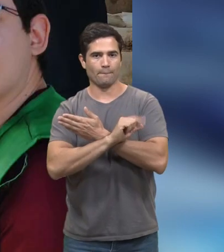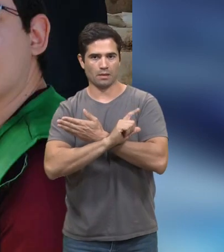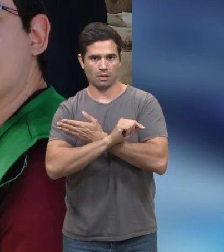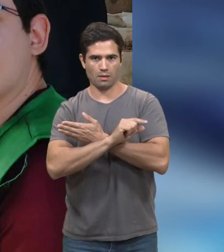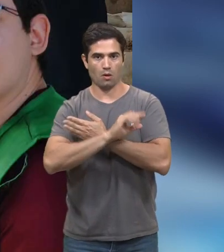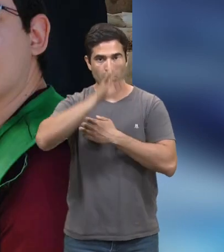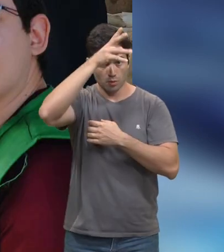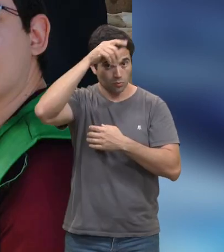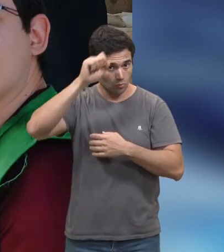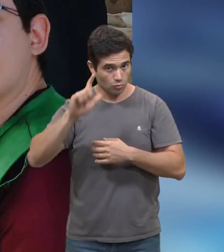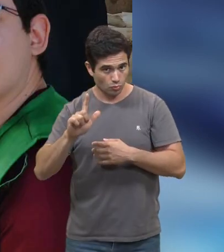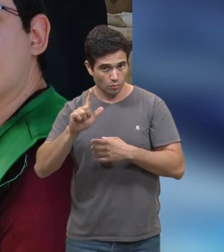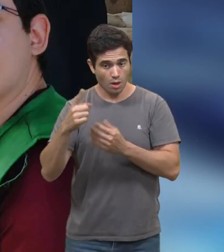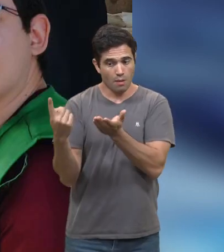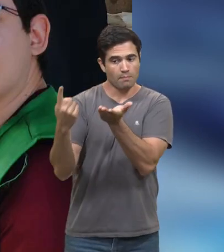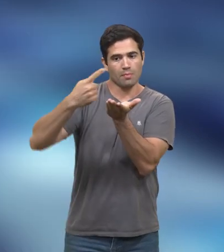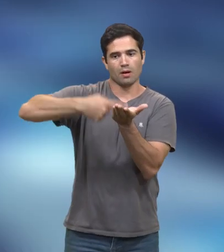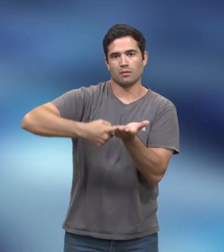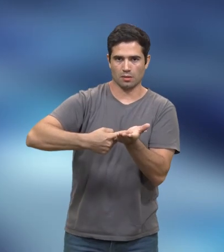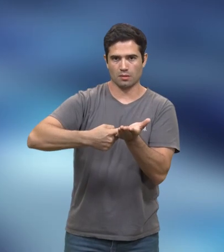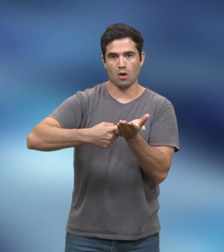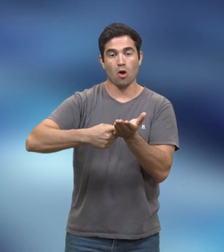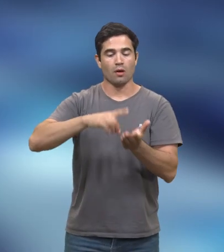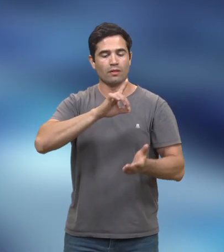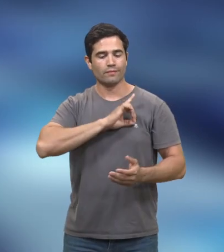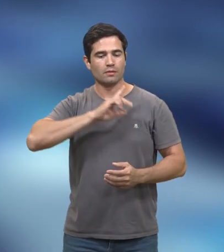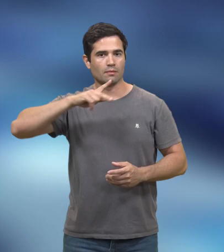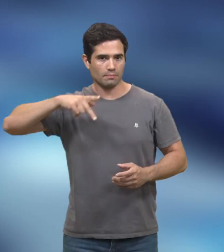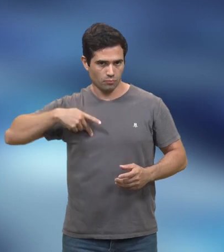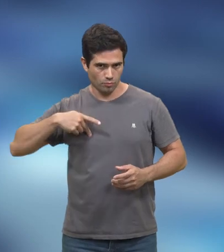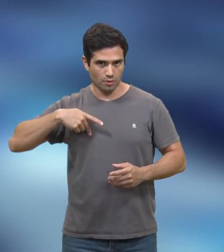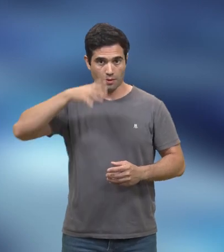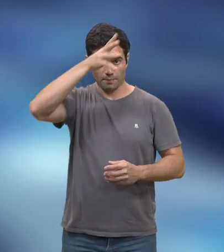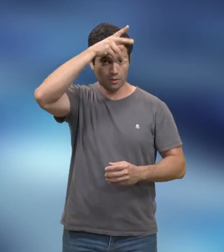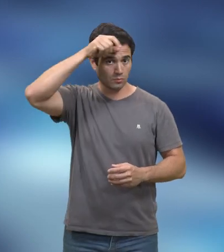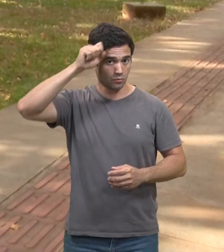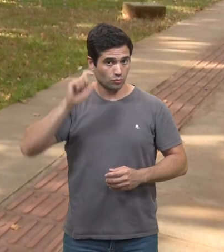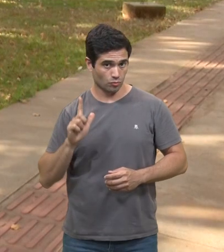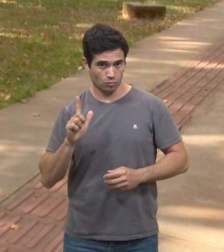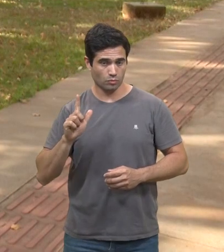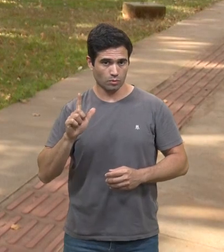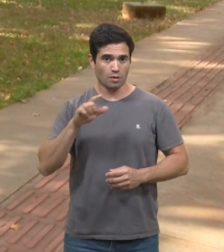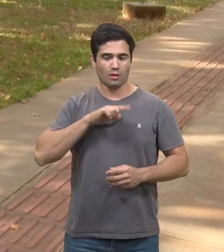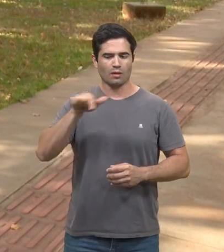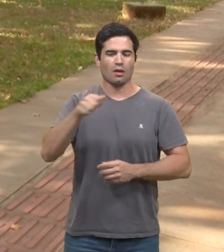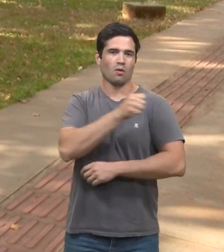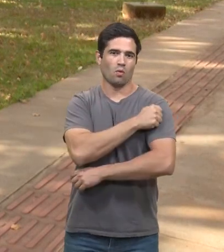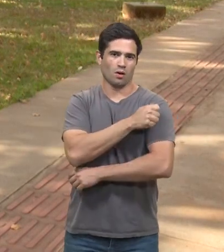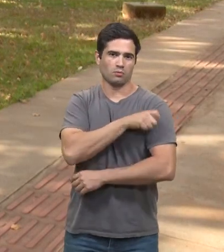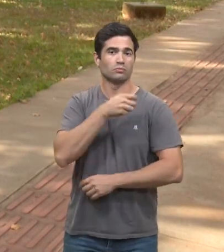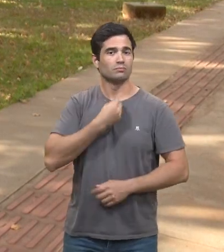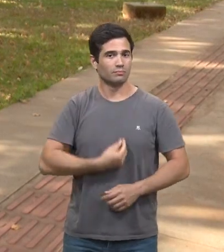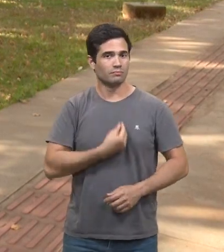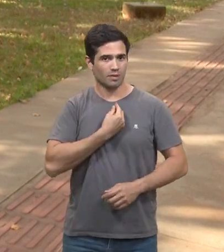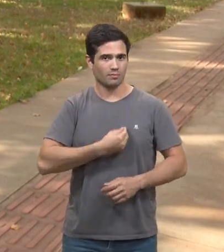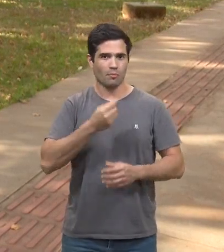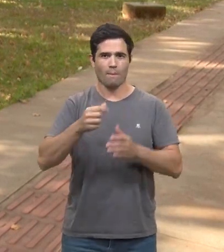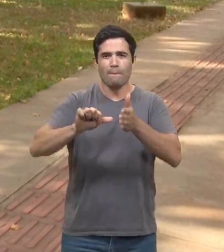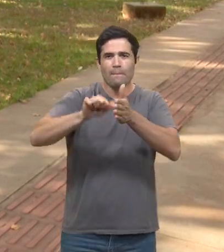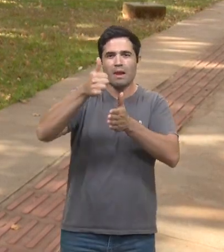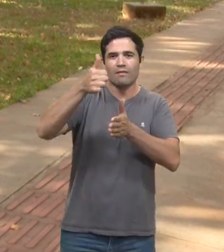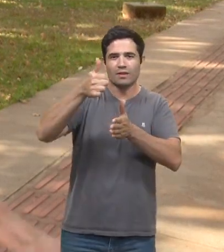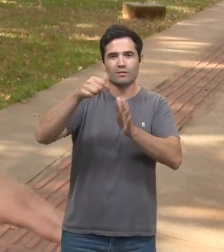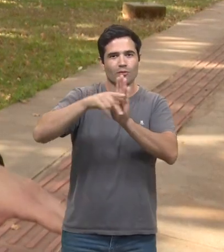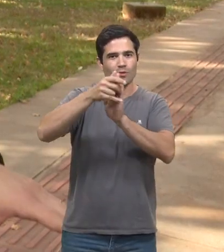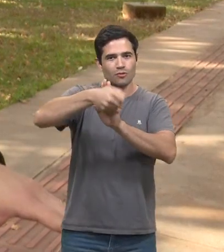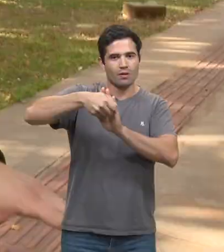Sul-Mato-Grossense. Essa é uma parceria com a Defensoria Pública da União em Mato Grosso do Sul. O estudante Enzo Cassol participou pela